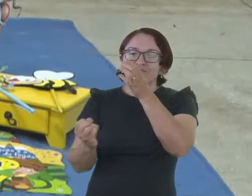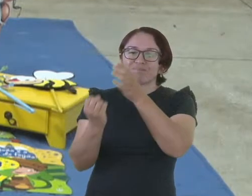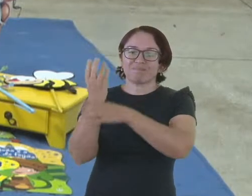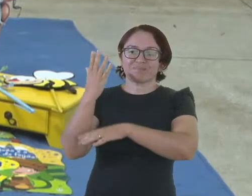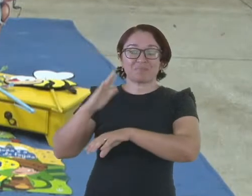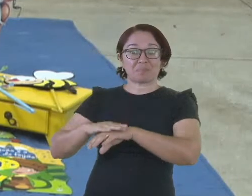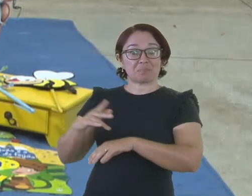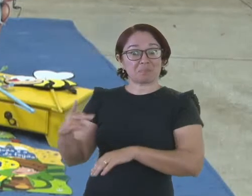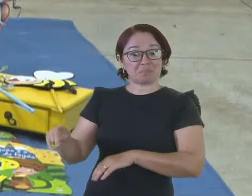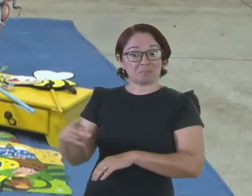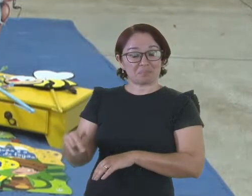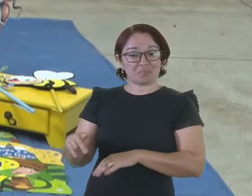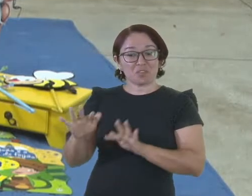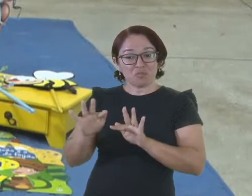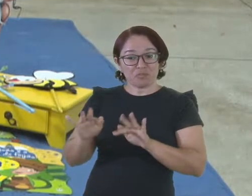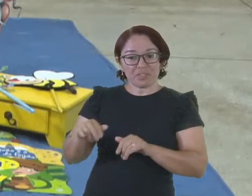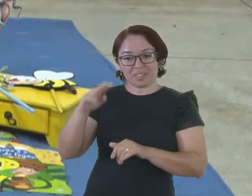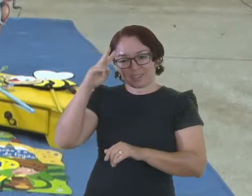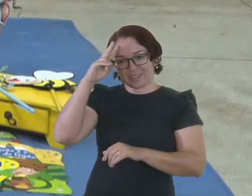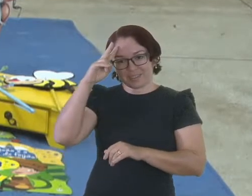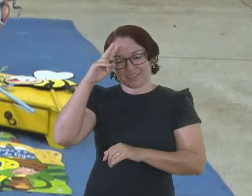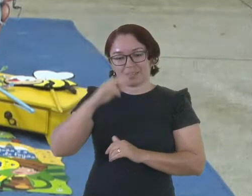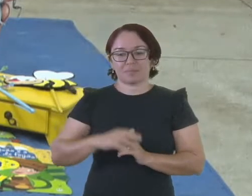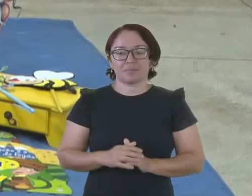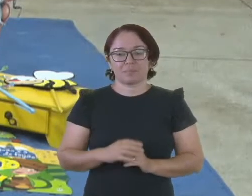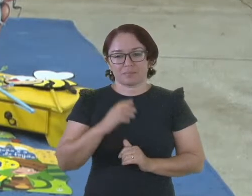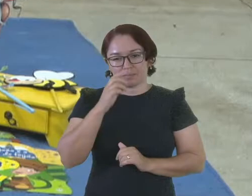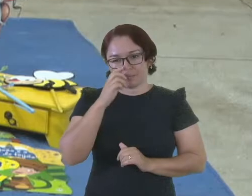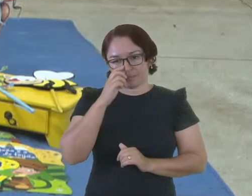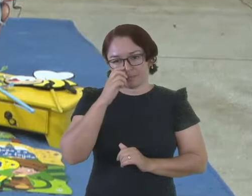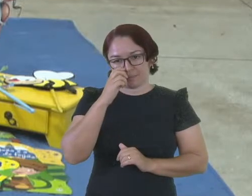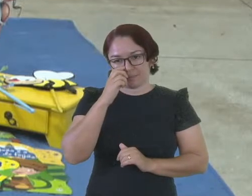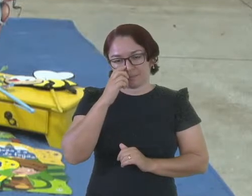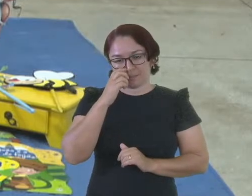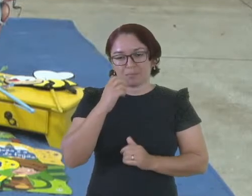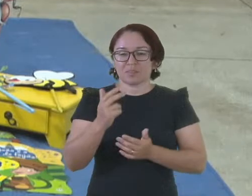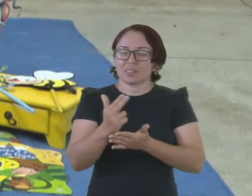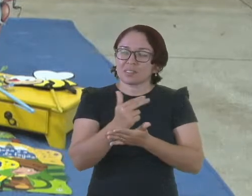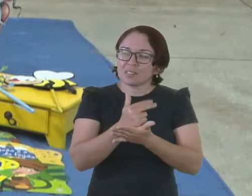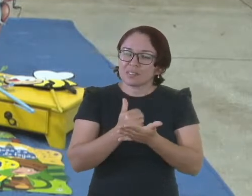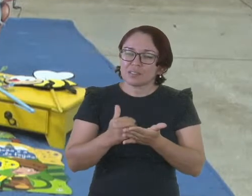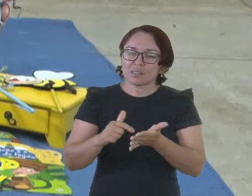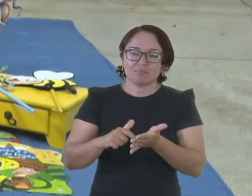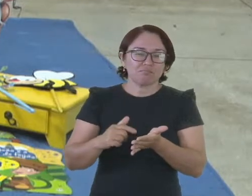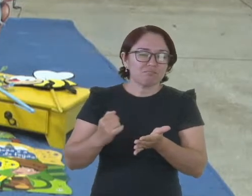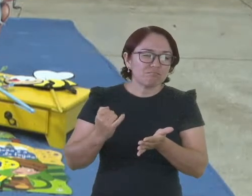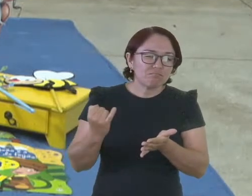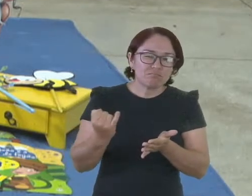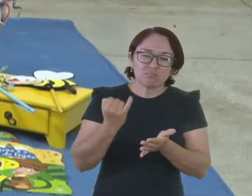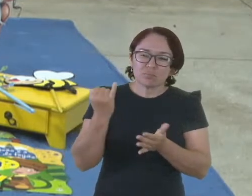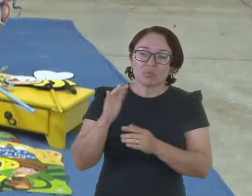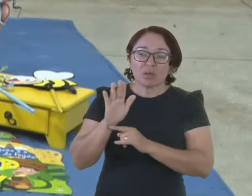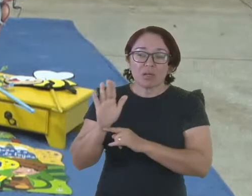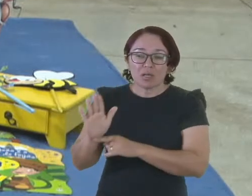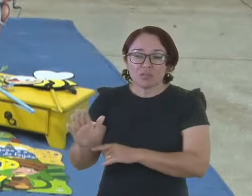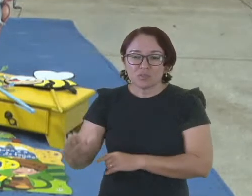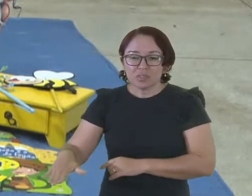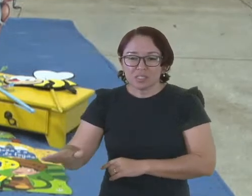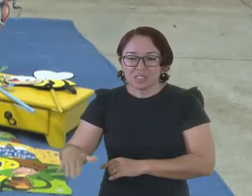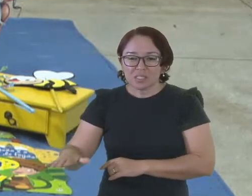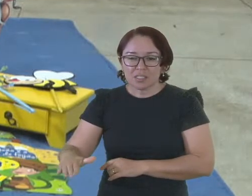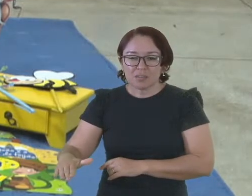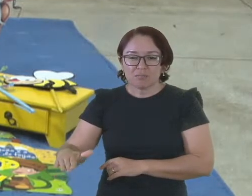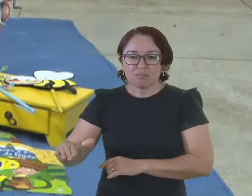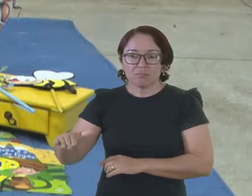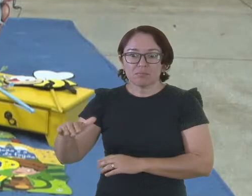diz aqui, o desenho ele é fundamental para o desenvolvimento infantil. É através do desenho que a criança